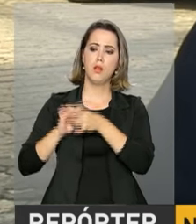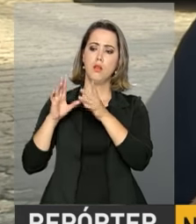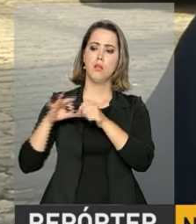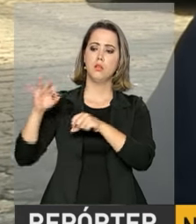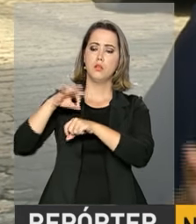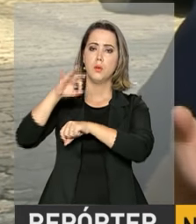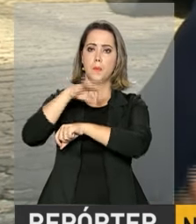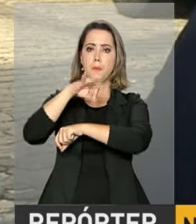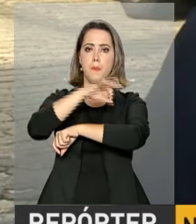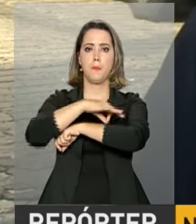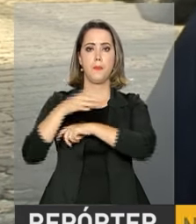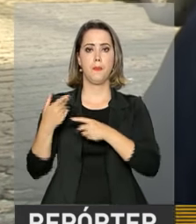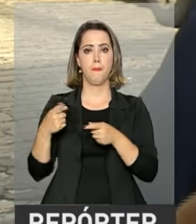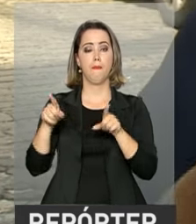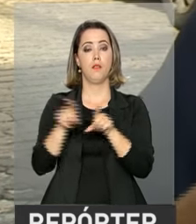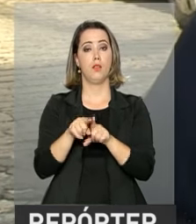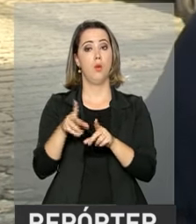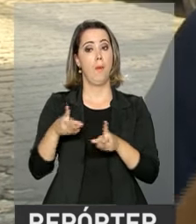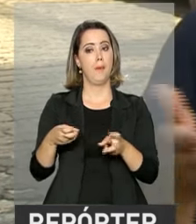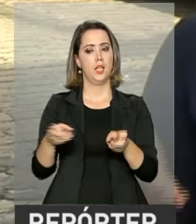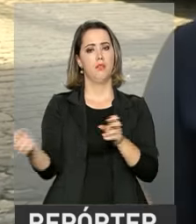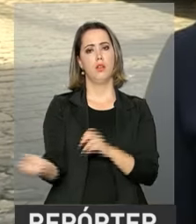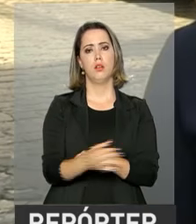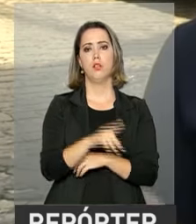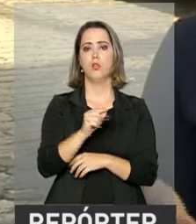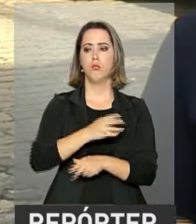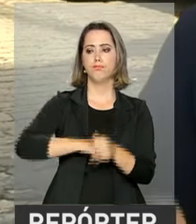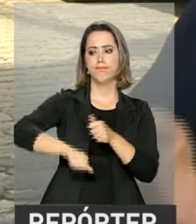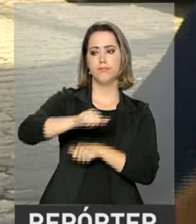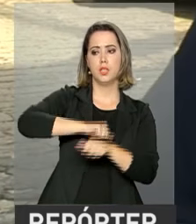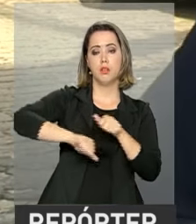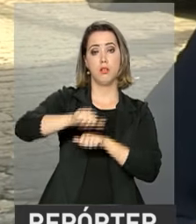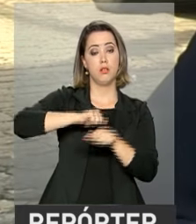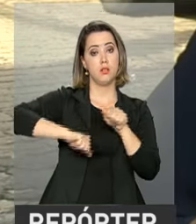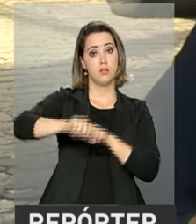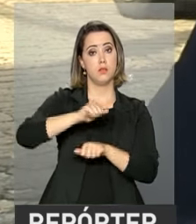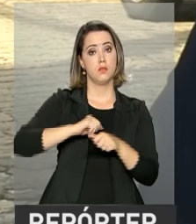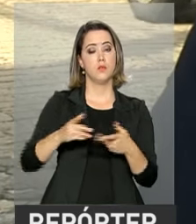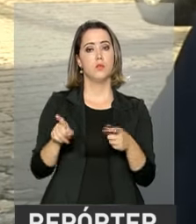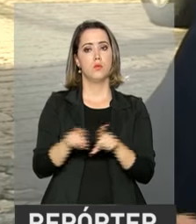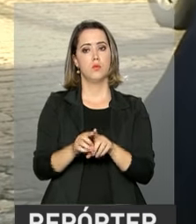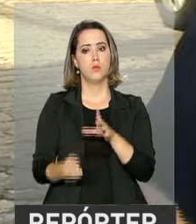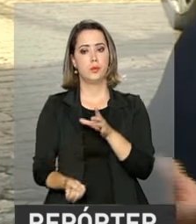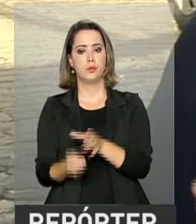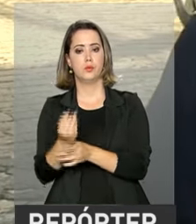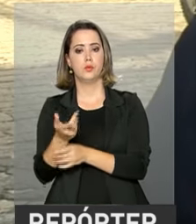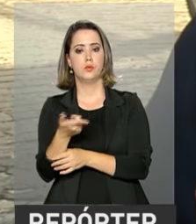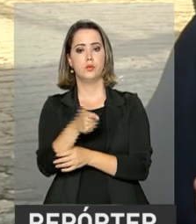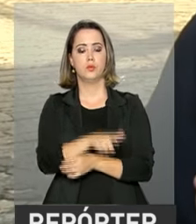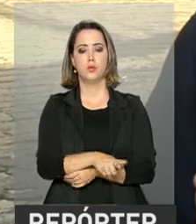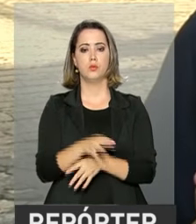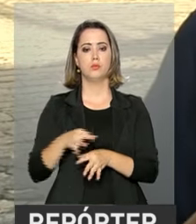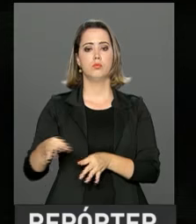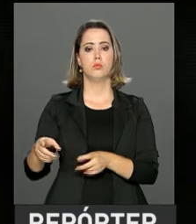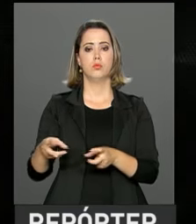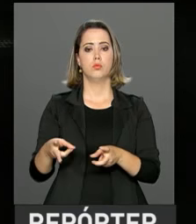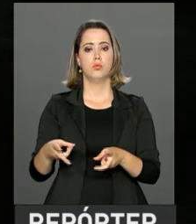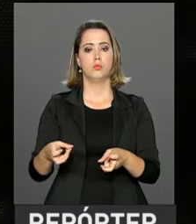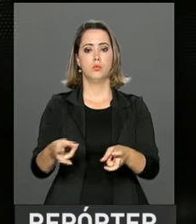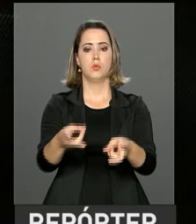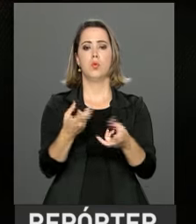mosquitos com a bactéria Wolbachia. A partir do cruzamento deles com a Aedes aegypti, surge uma nova população de